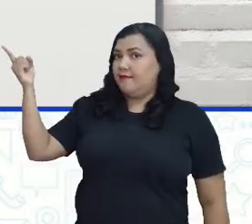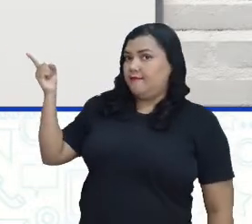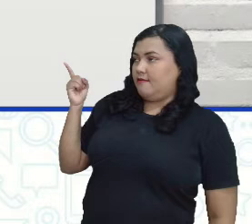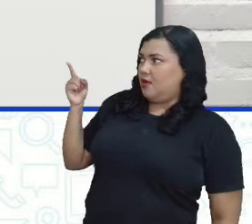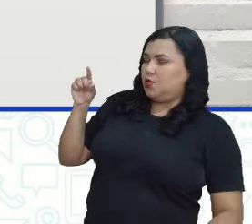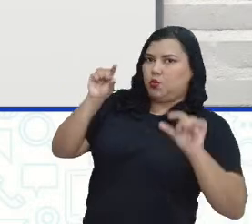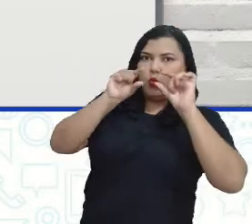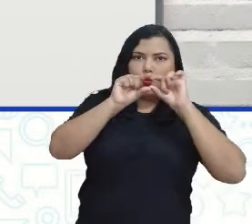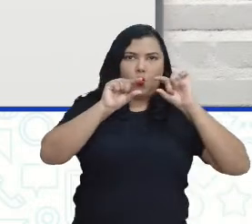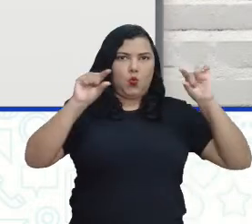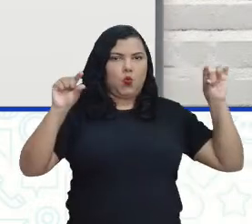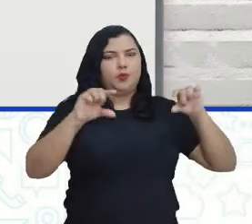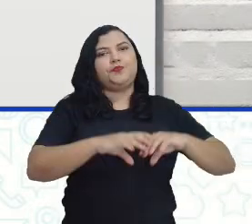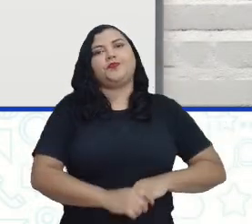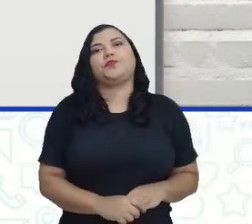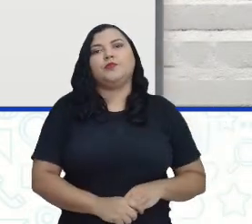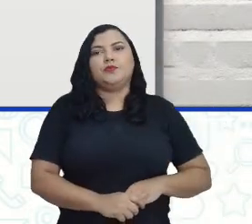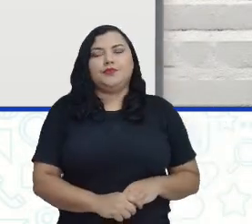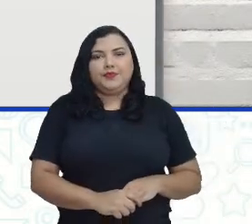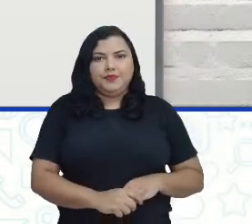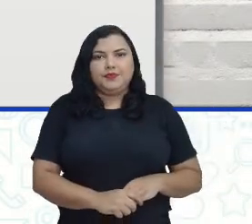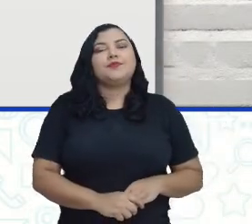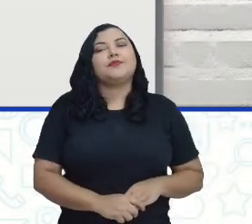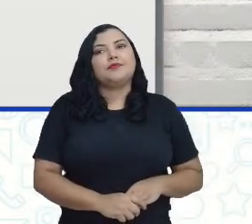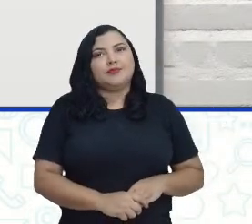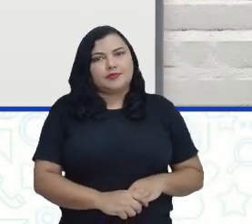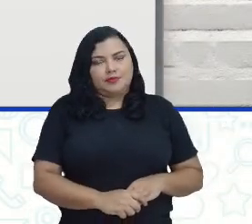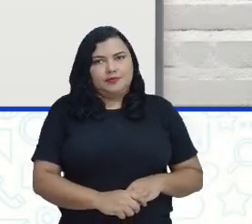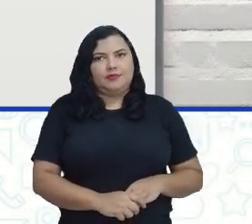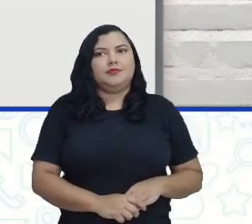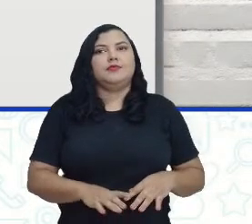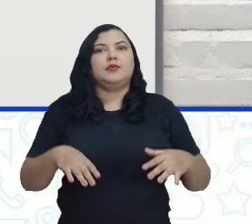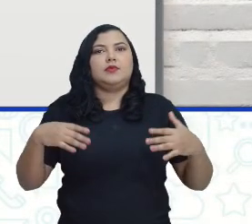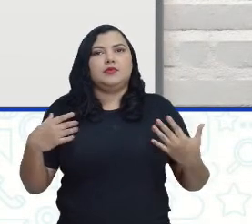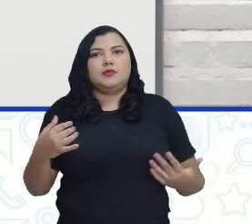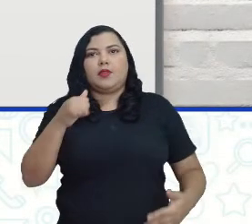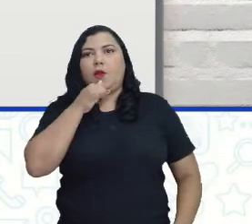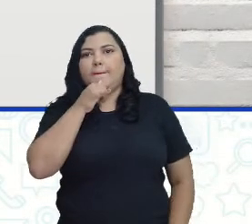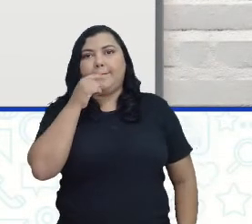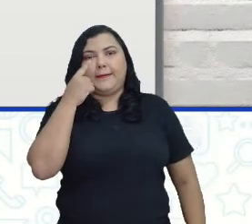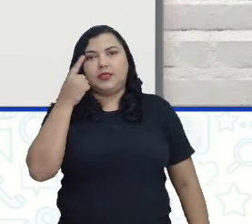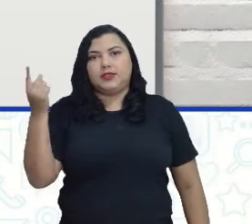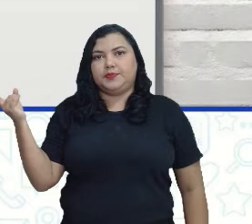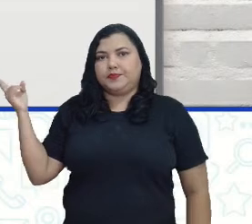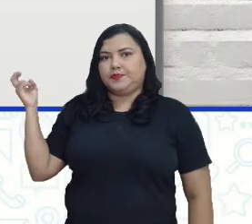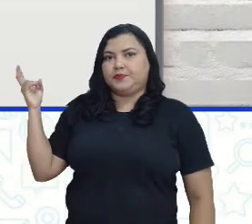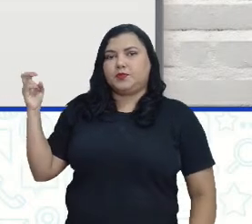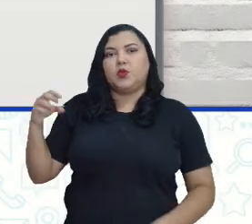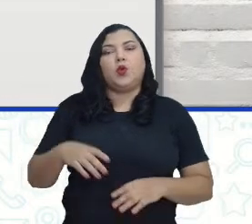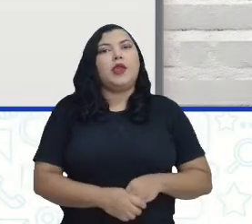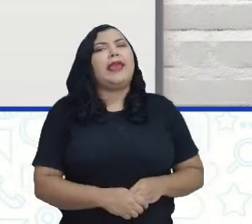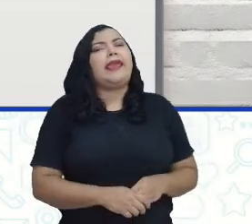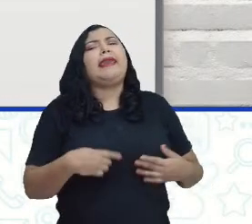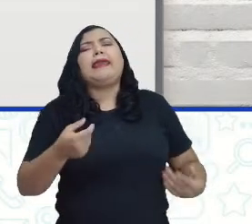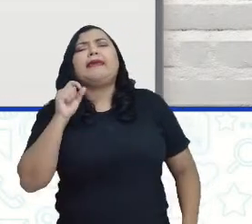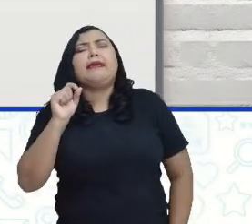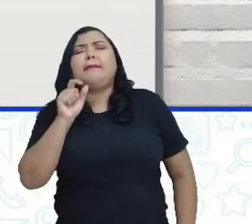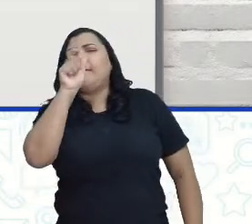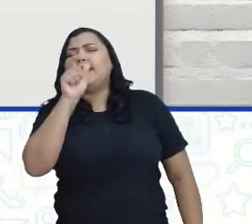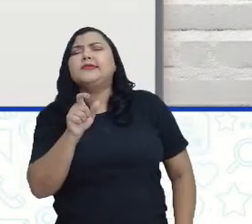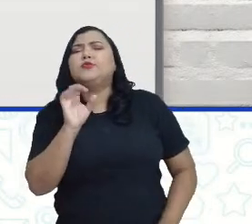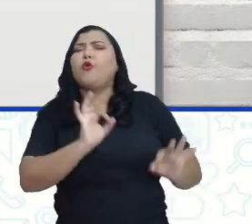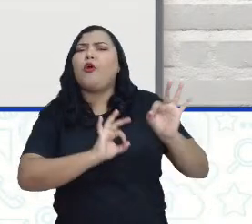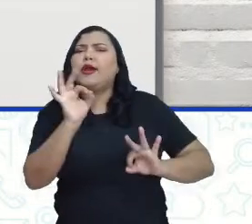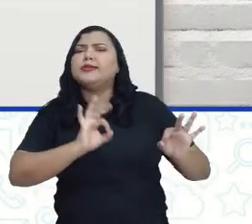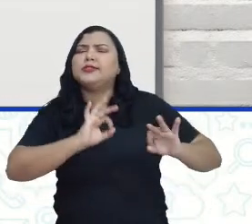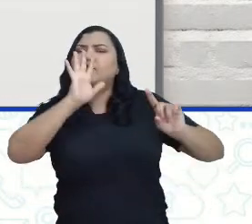verbo organizaram, e eu tenho a homenagem que se configura como o predicado. Então, ó, quem organizou